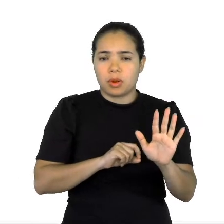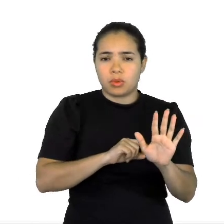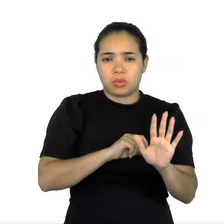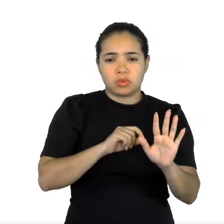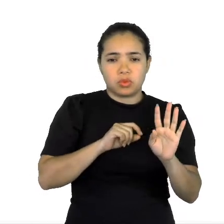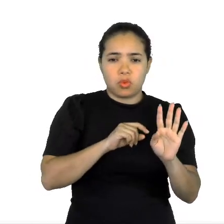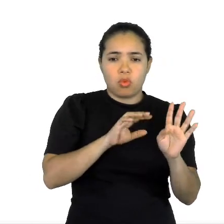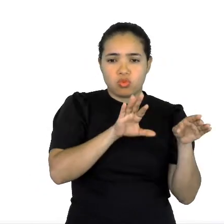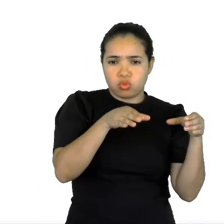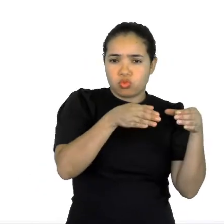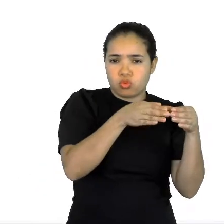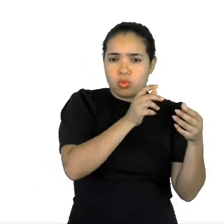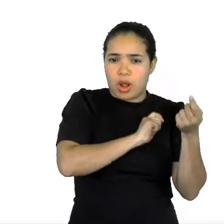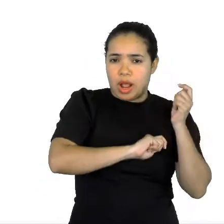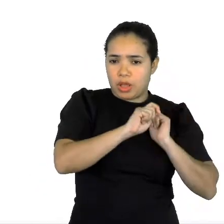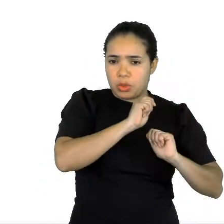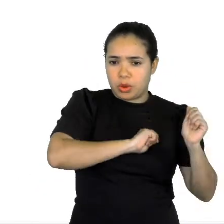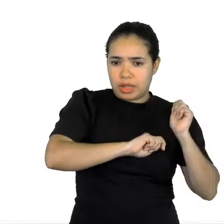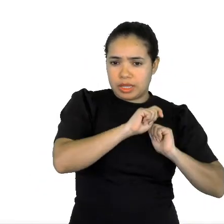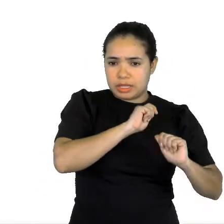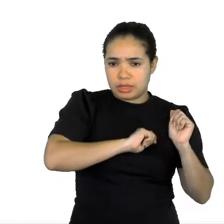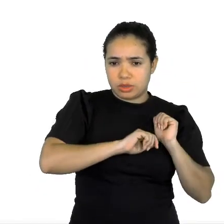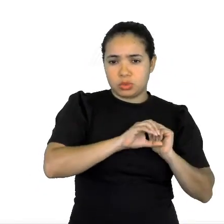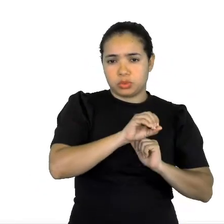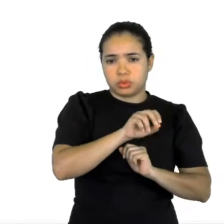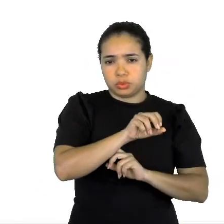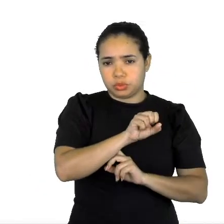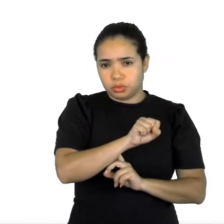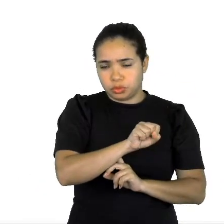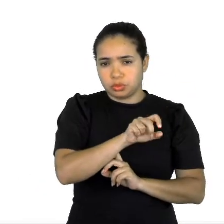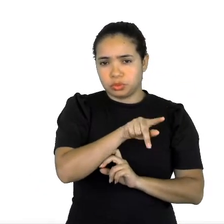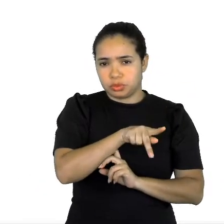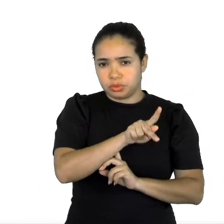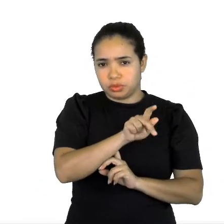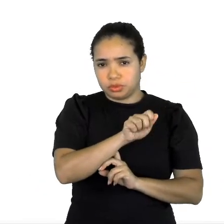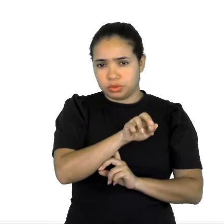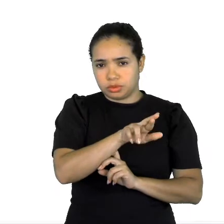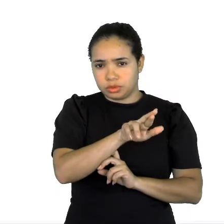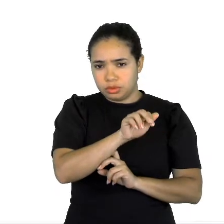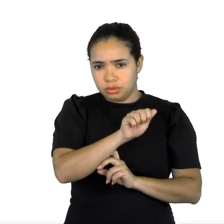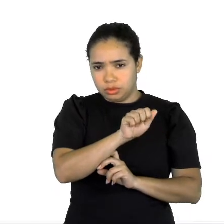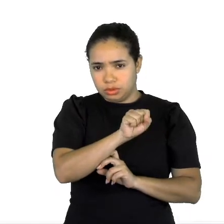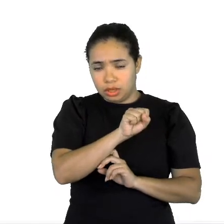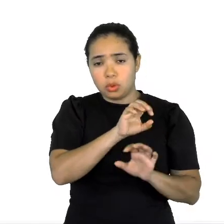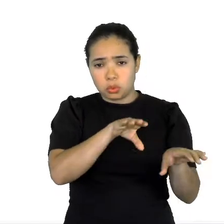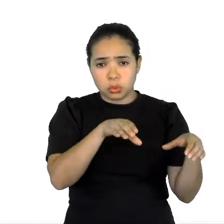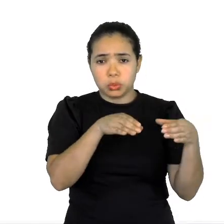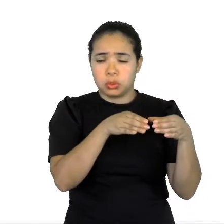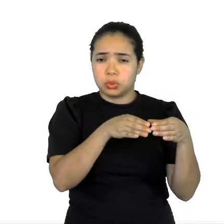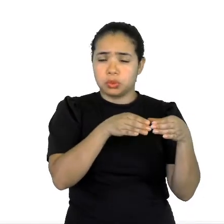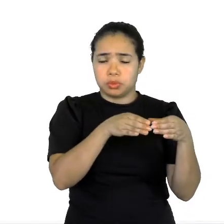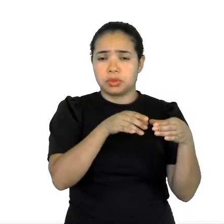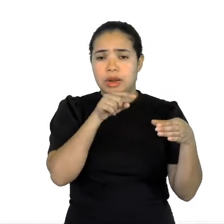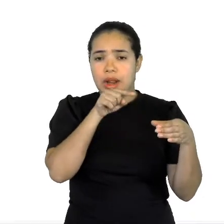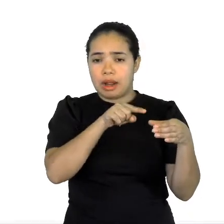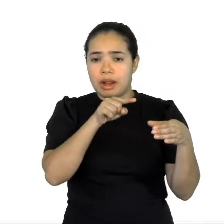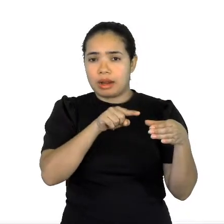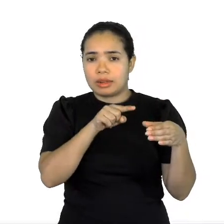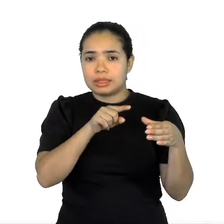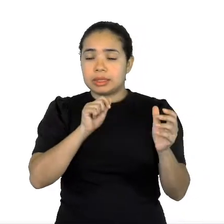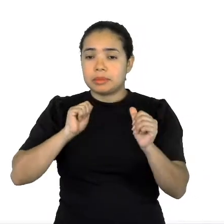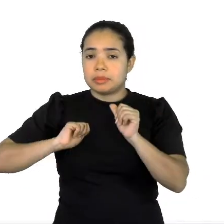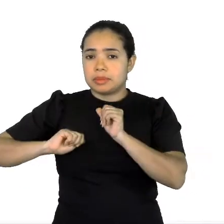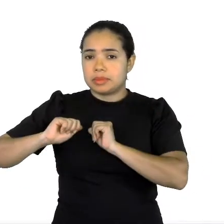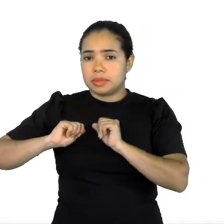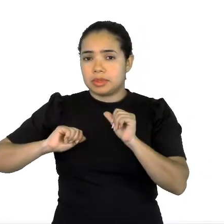dos adolescentes, os caras. O livro retrata a história do grupo, os caras, os quais se envolvem